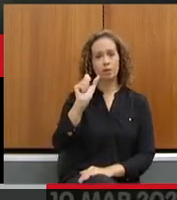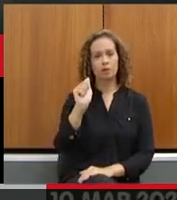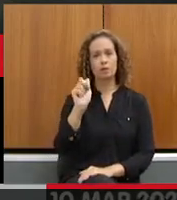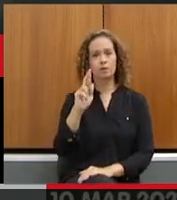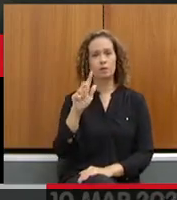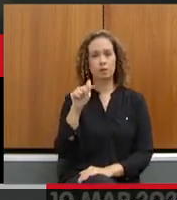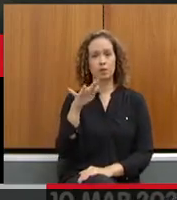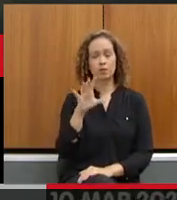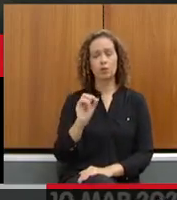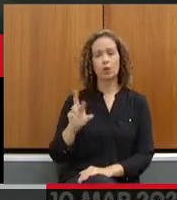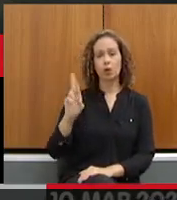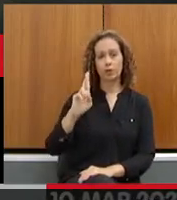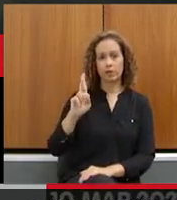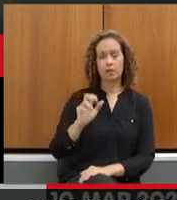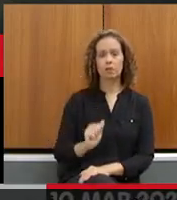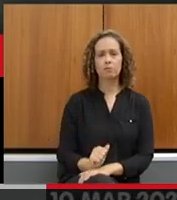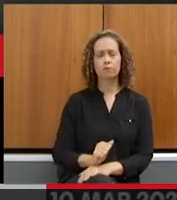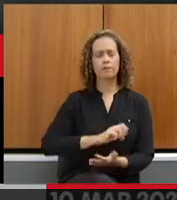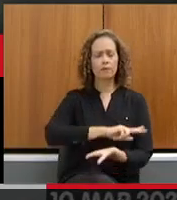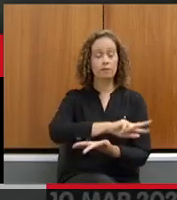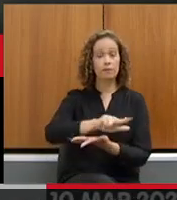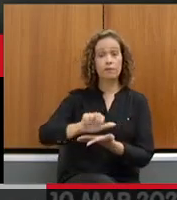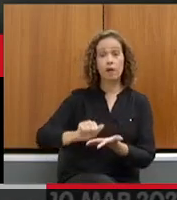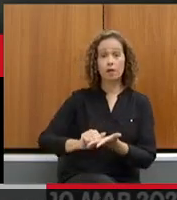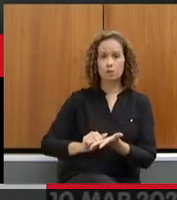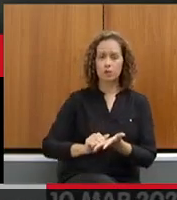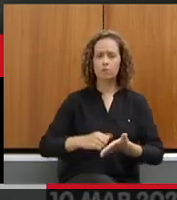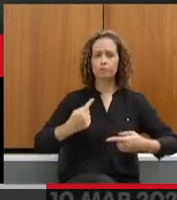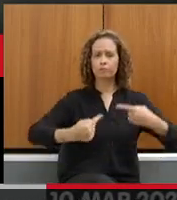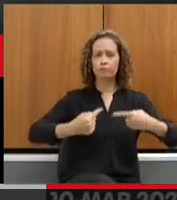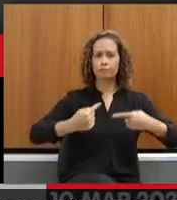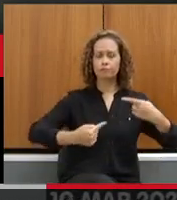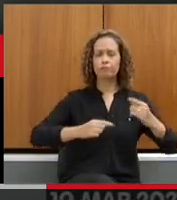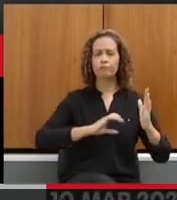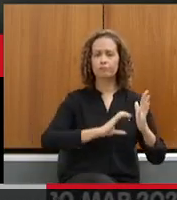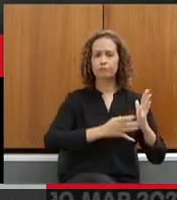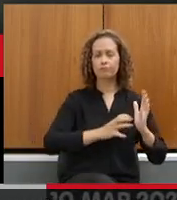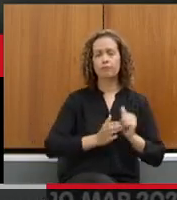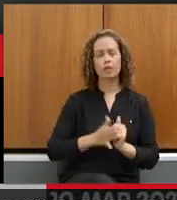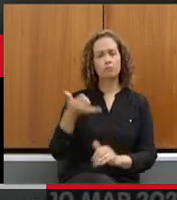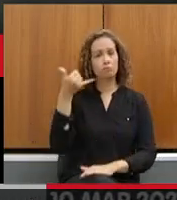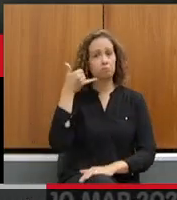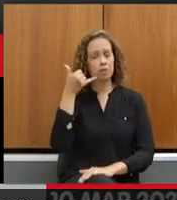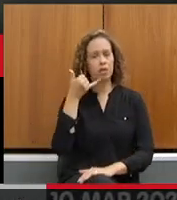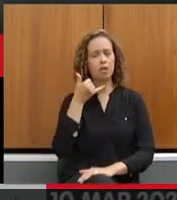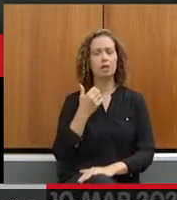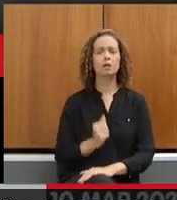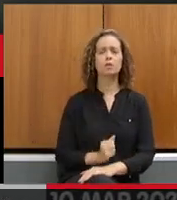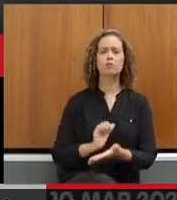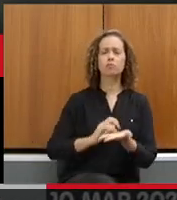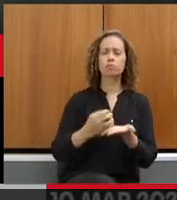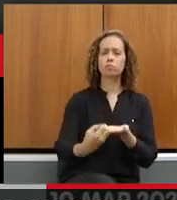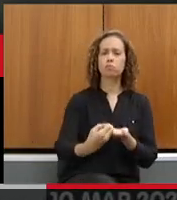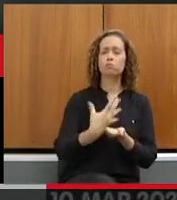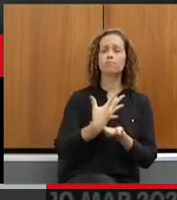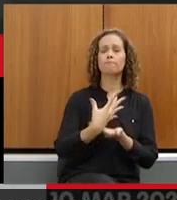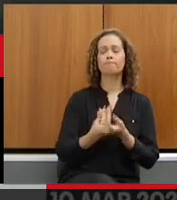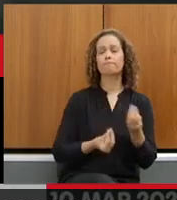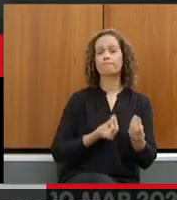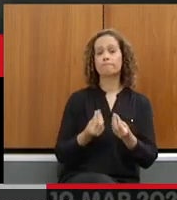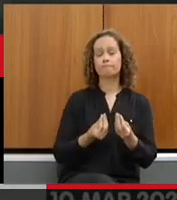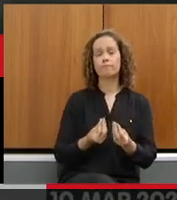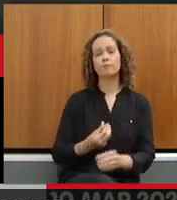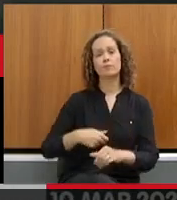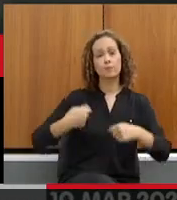Rodrigues vários parlamentares e ligaram mandaram mensagem sobre a necessidade da